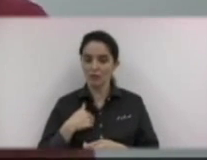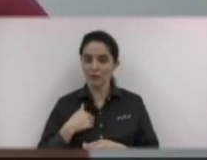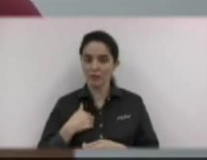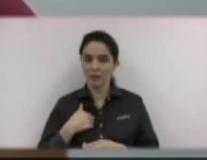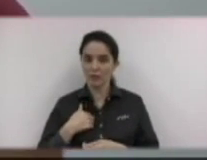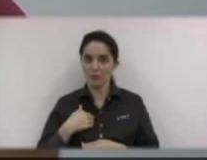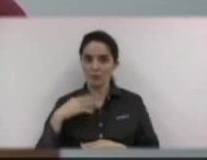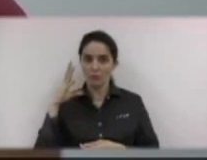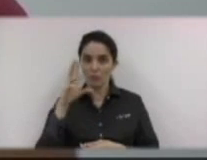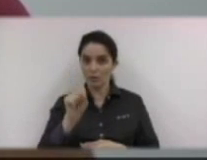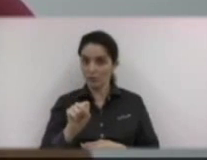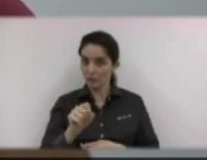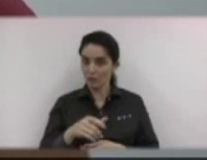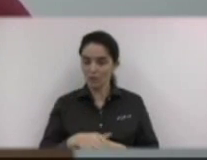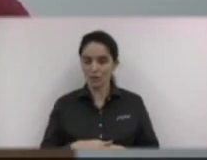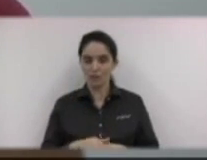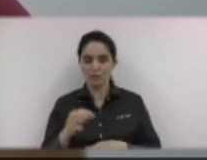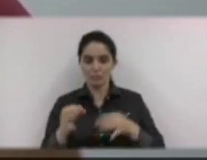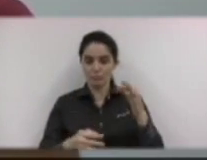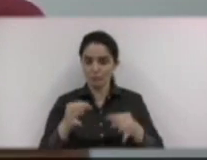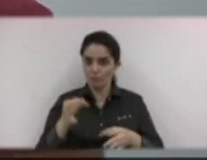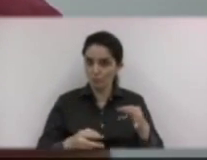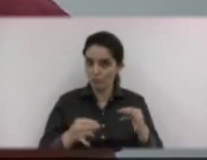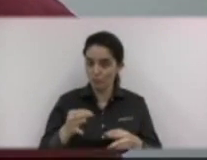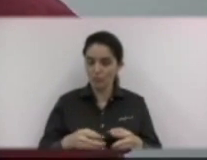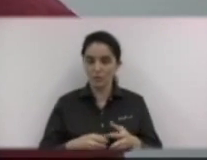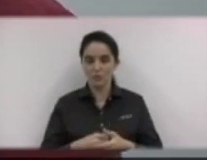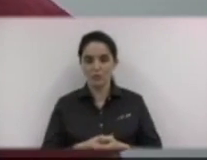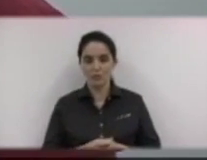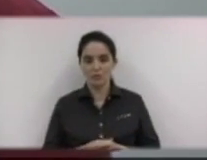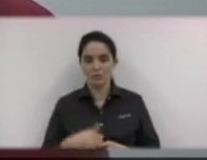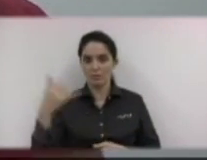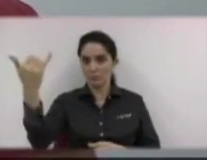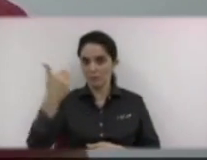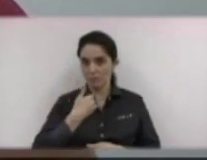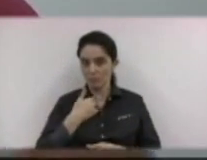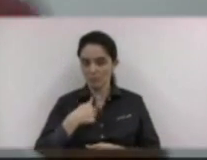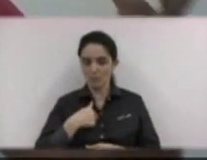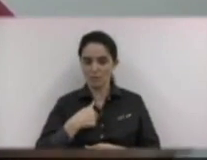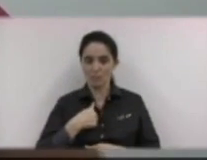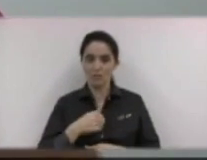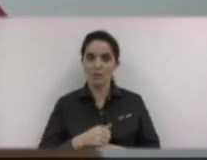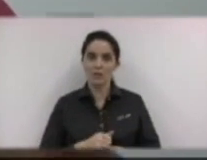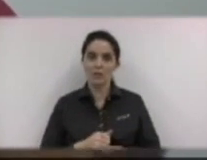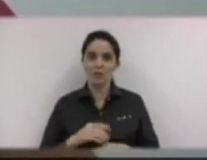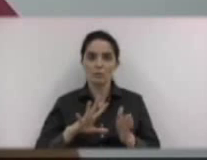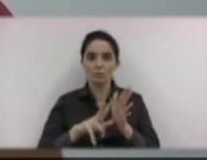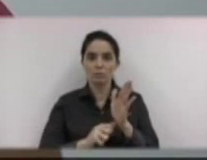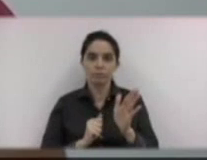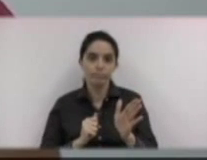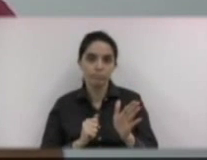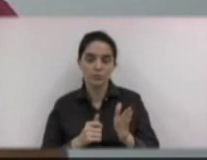pague. Já me acusaram de corrupção, já me acusaram dos mais variados